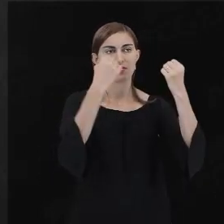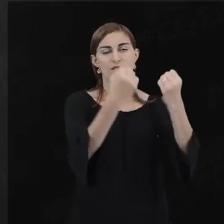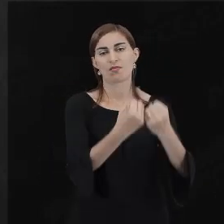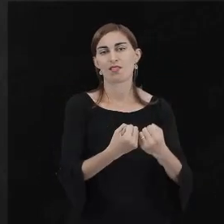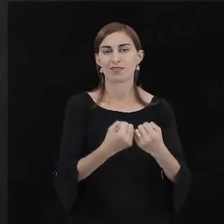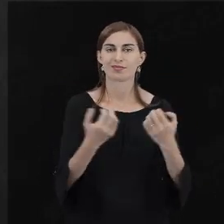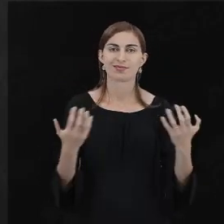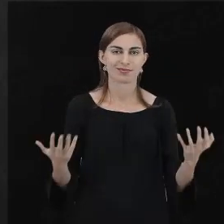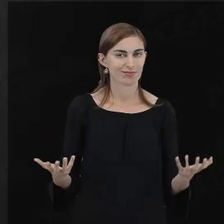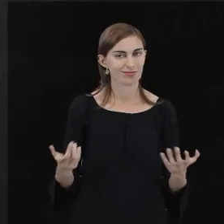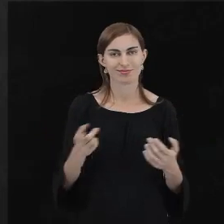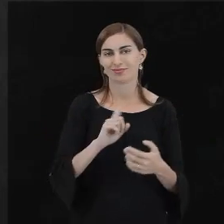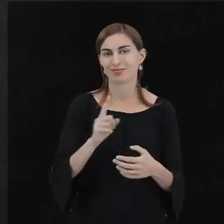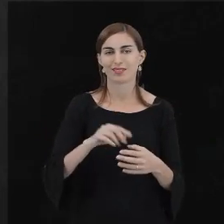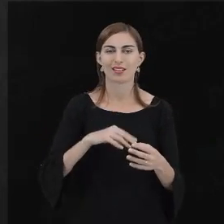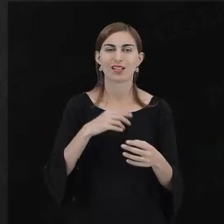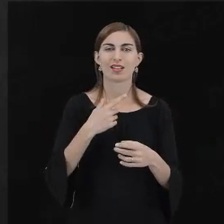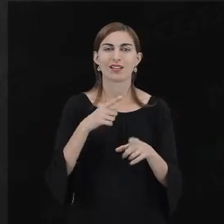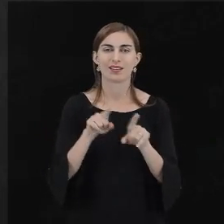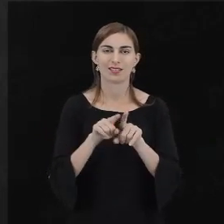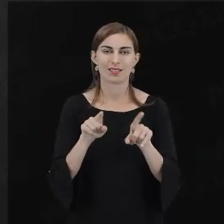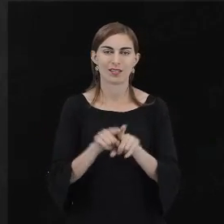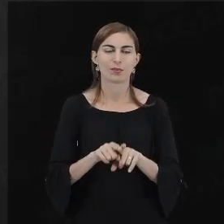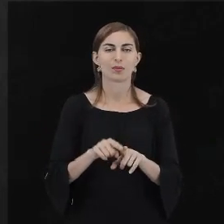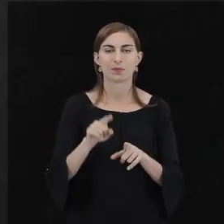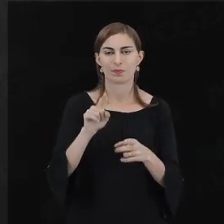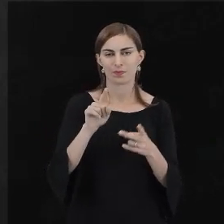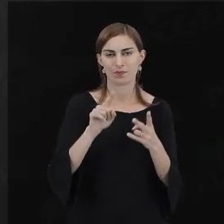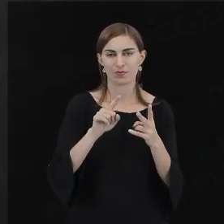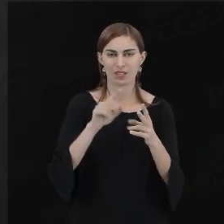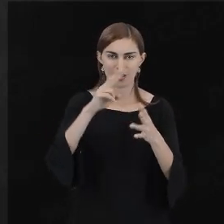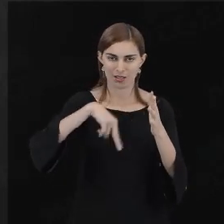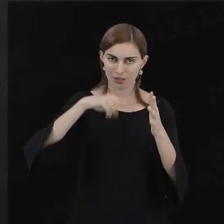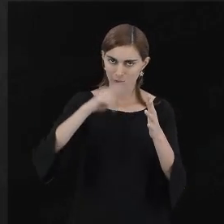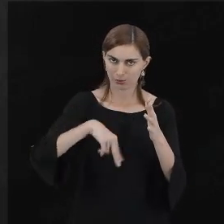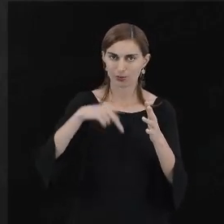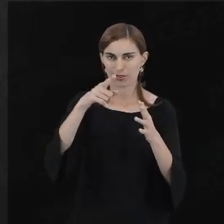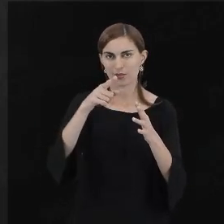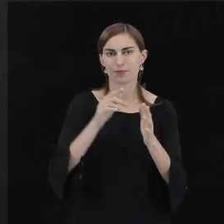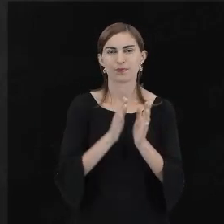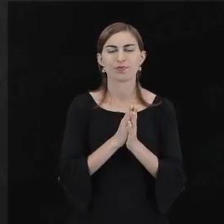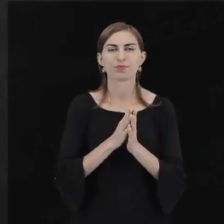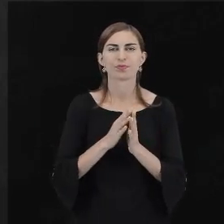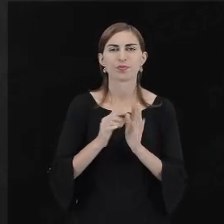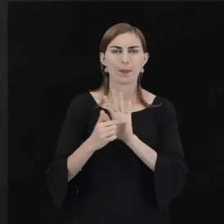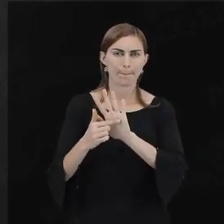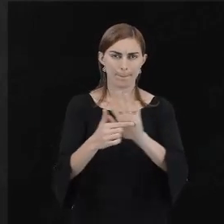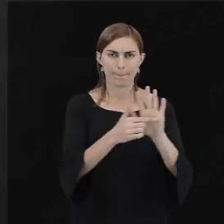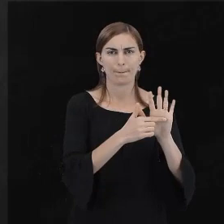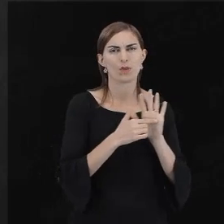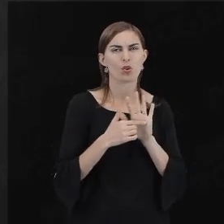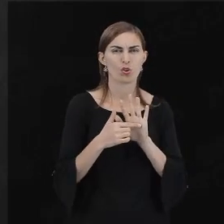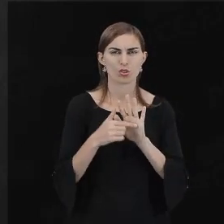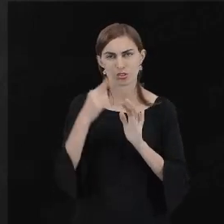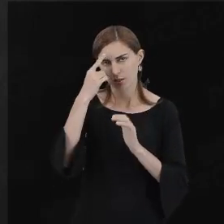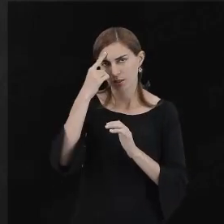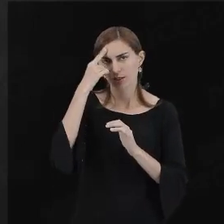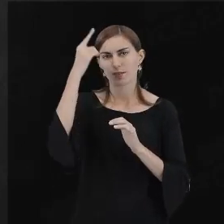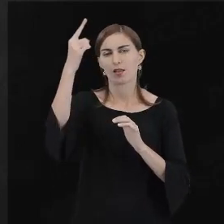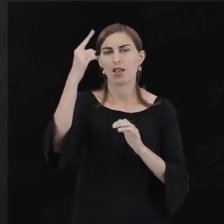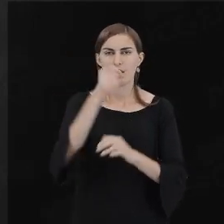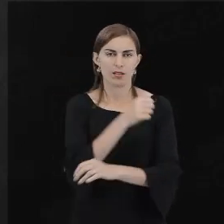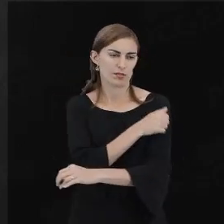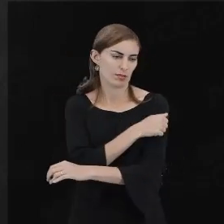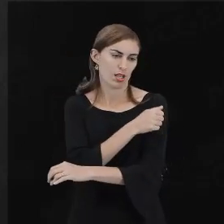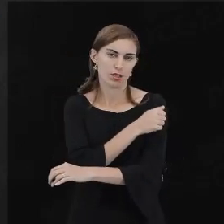para a gente uma ideia de que os alunos eles precisam garantir o seu pertencimento social e a